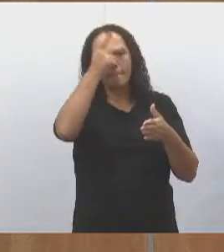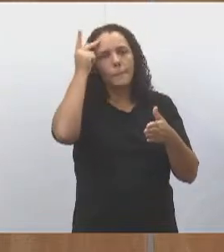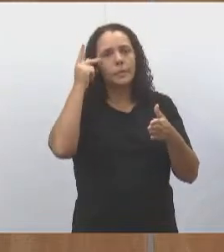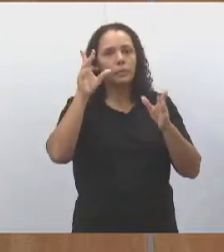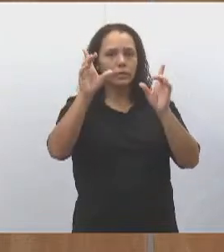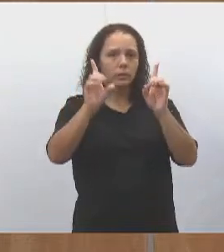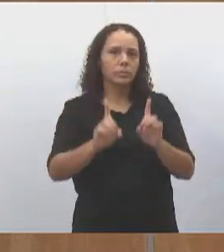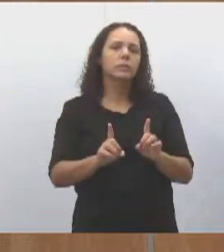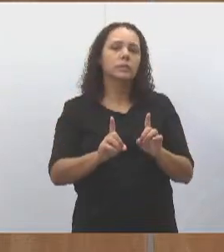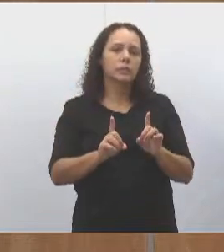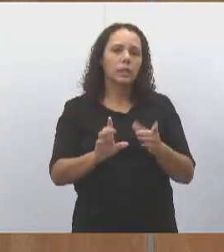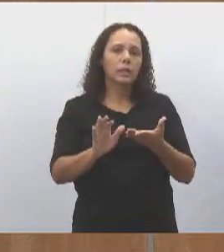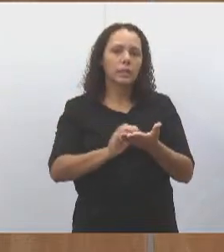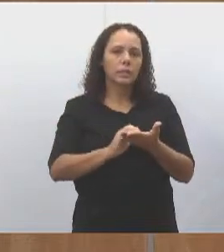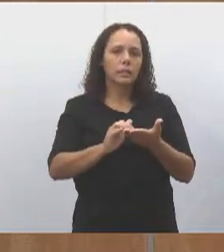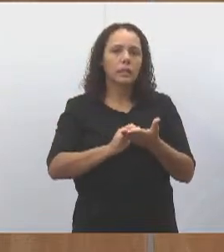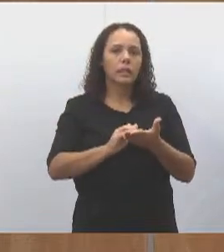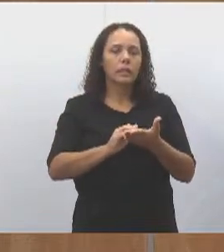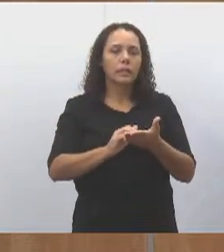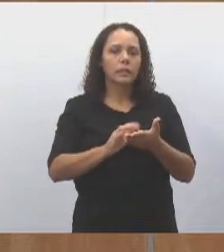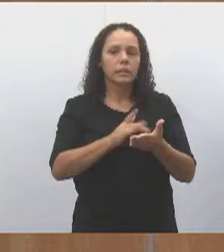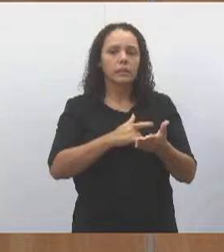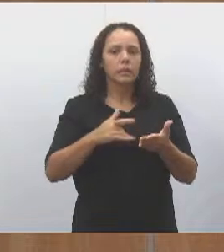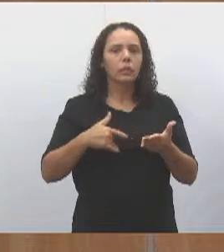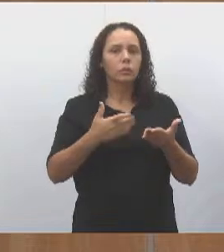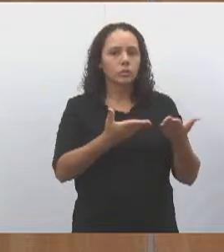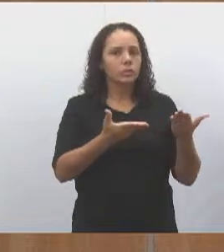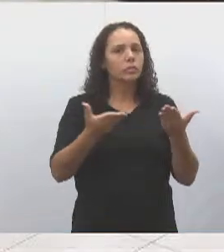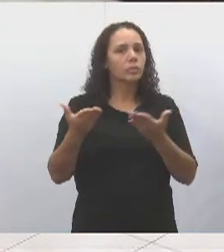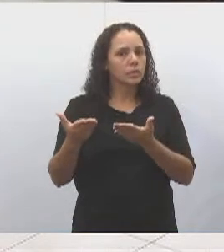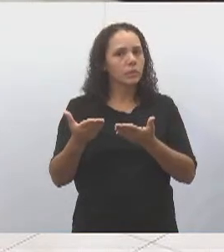levado à Secretaria de Saúde a sua demanda. Grato.